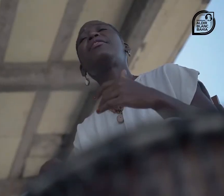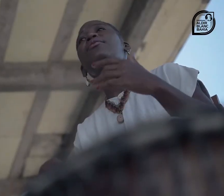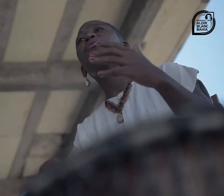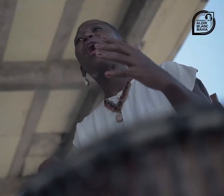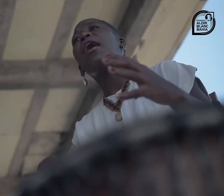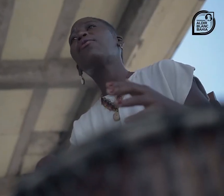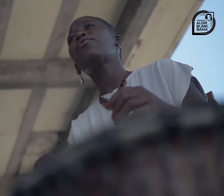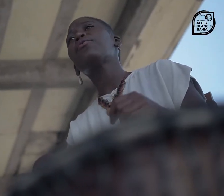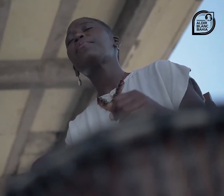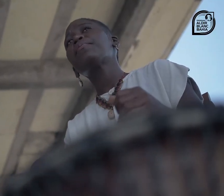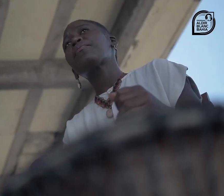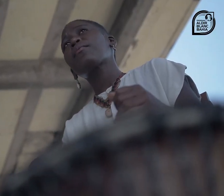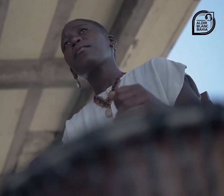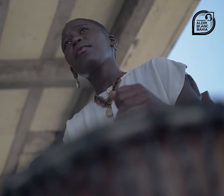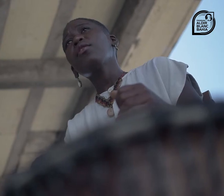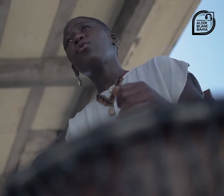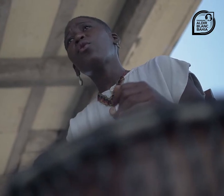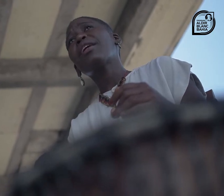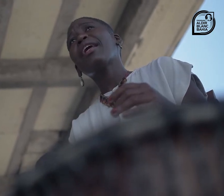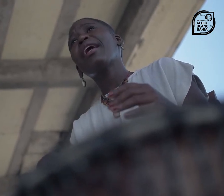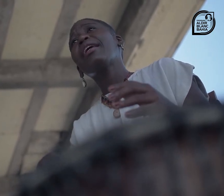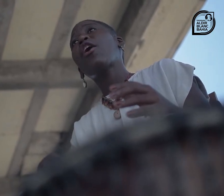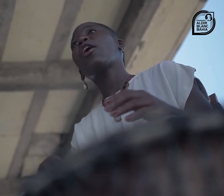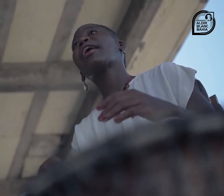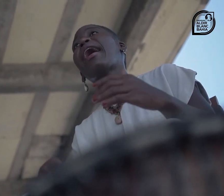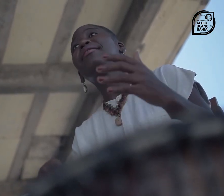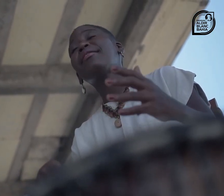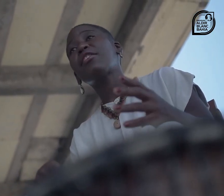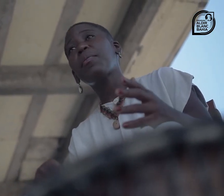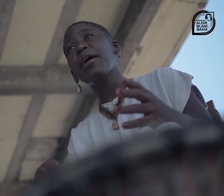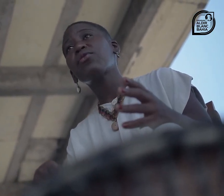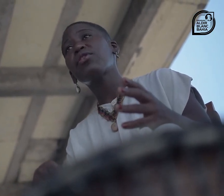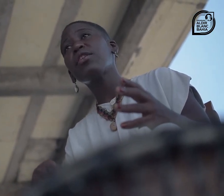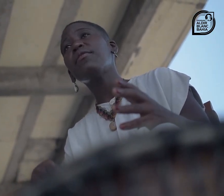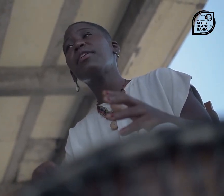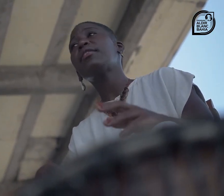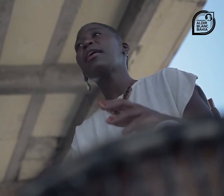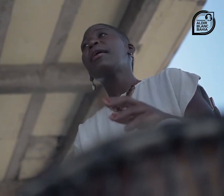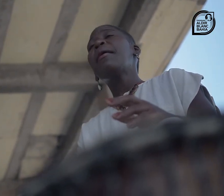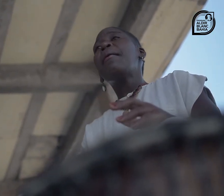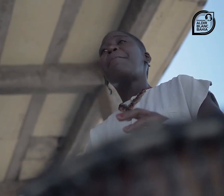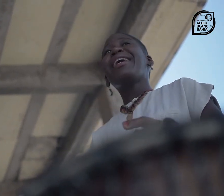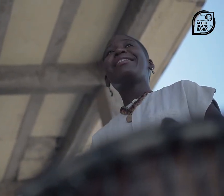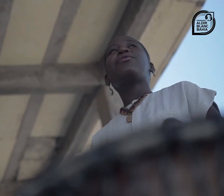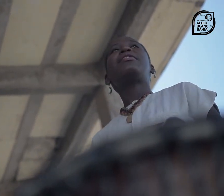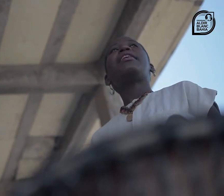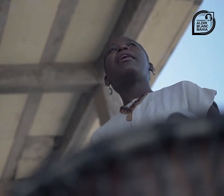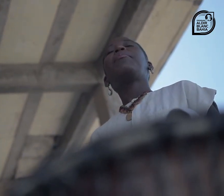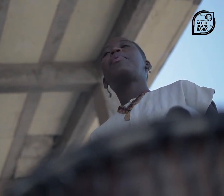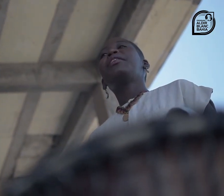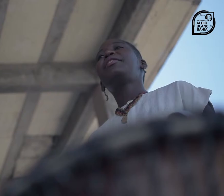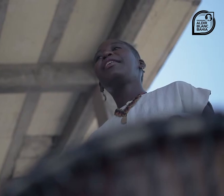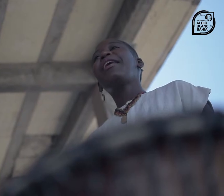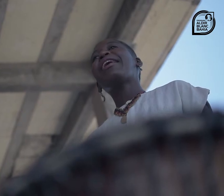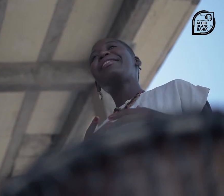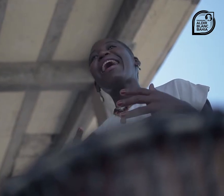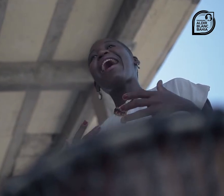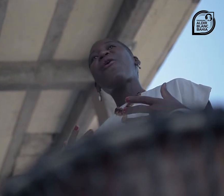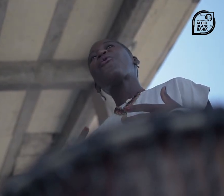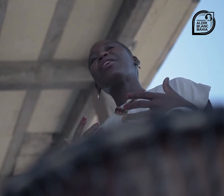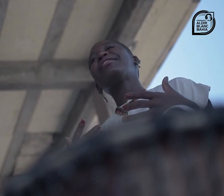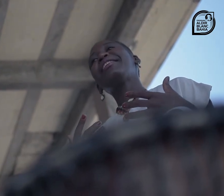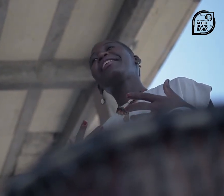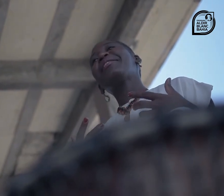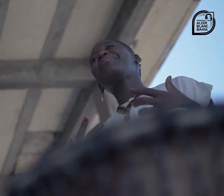samba, partido alto, toquei em orquestras percussivas, mas eu sempre